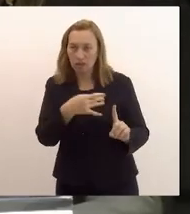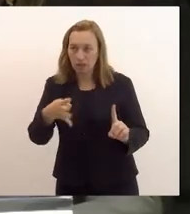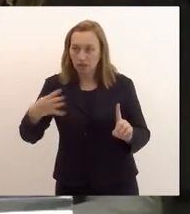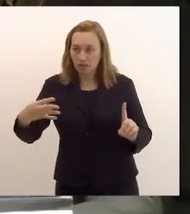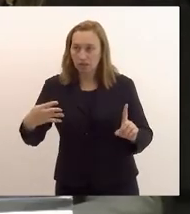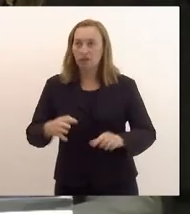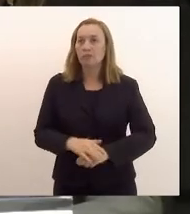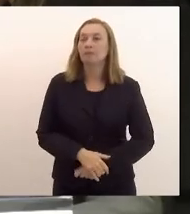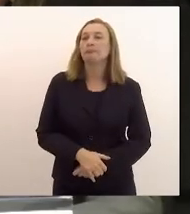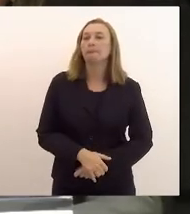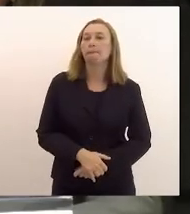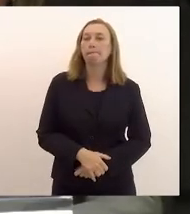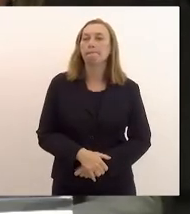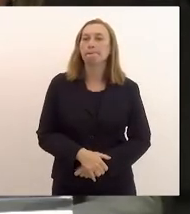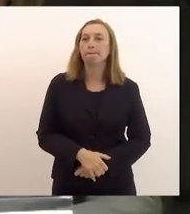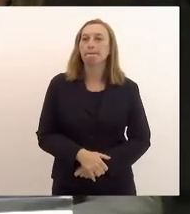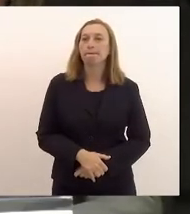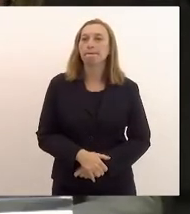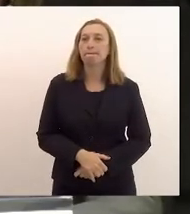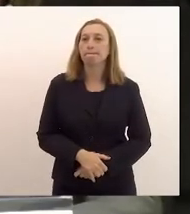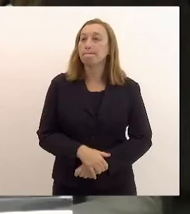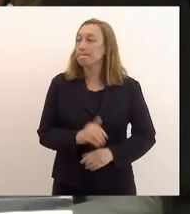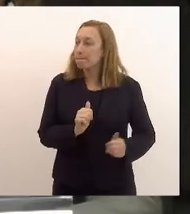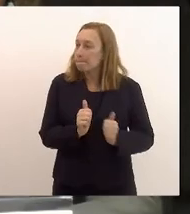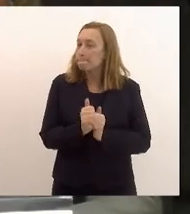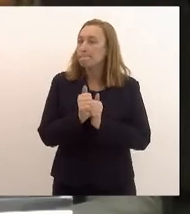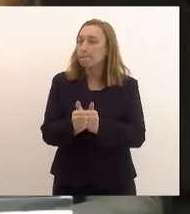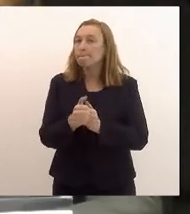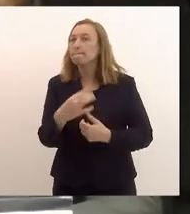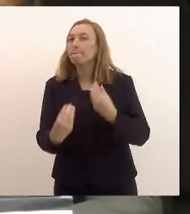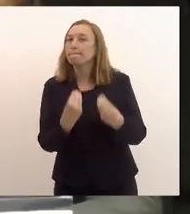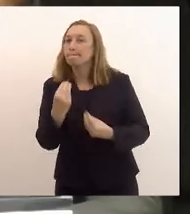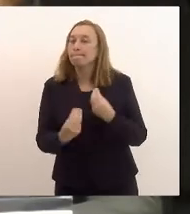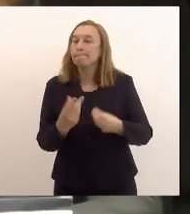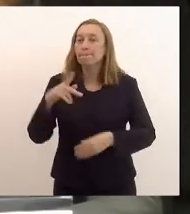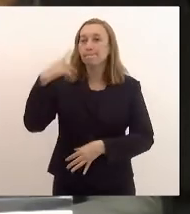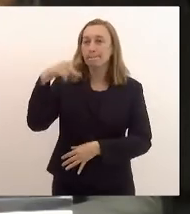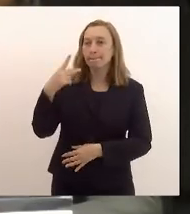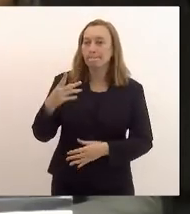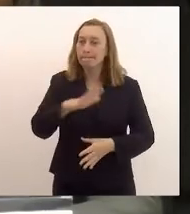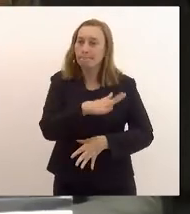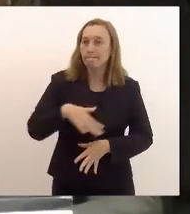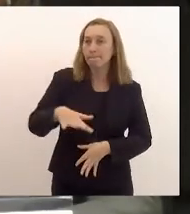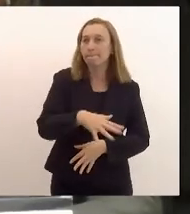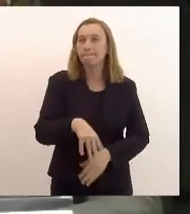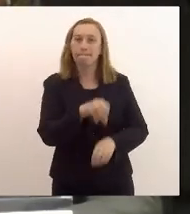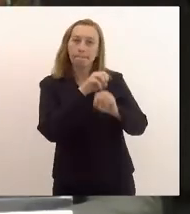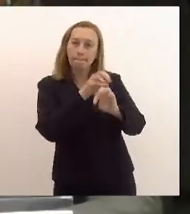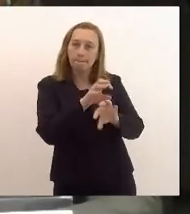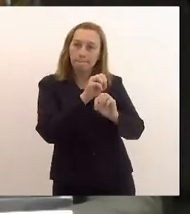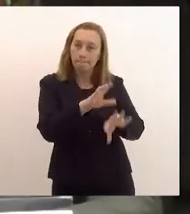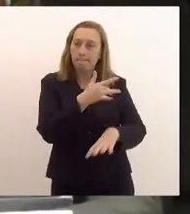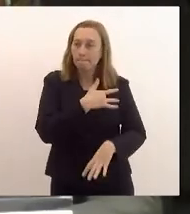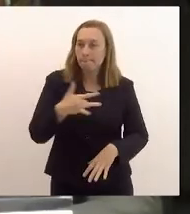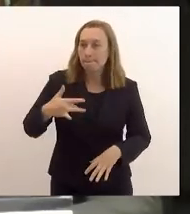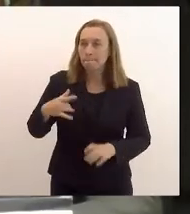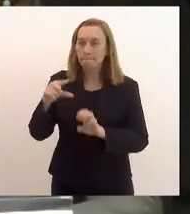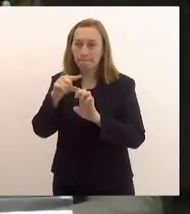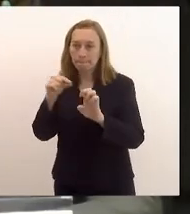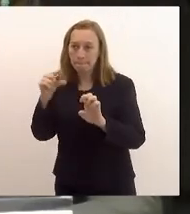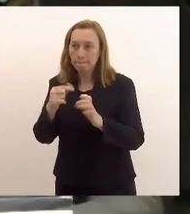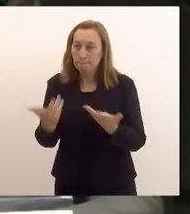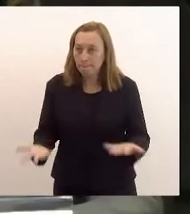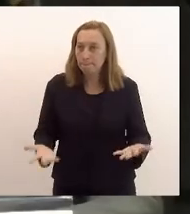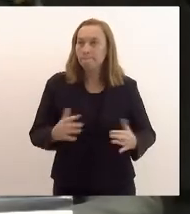LGBT e como isso deve ser acompanhado por políticas na área da Educação da Saúde da empregabilidade